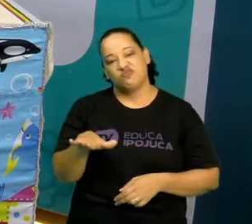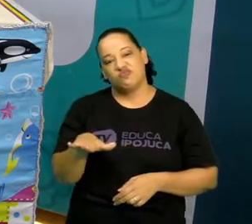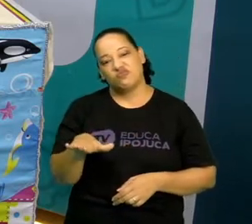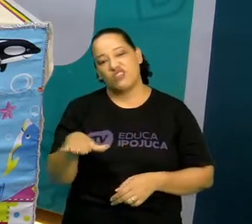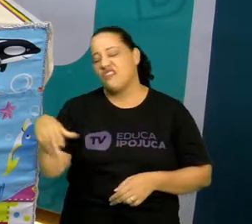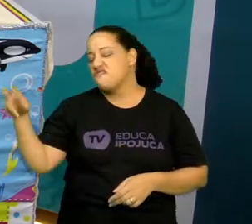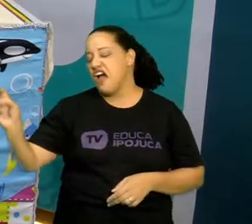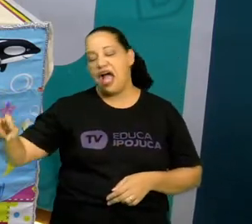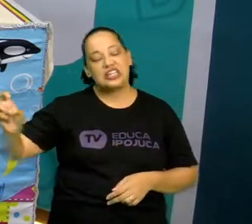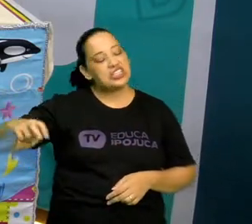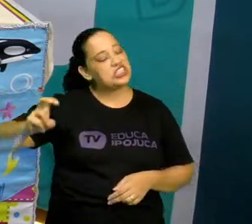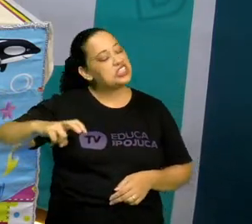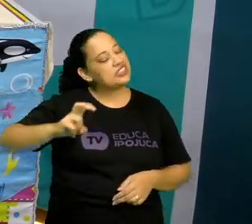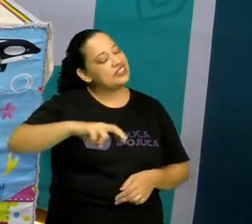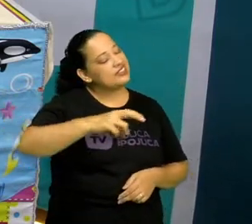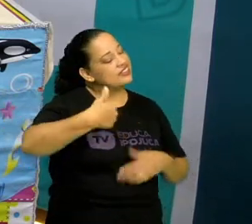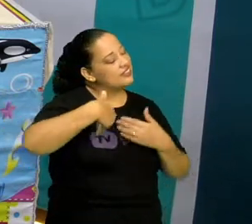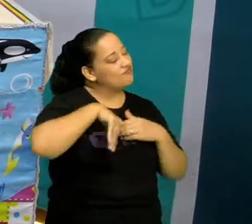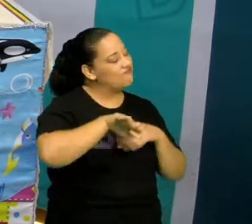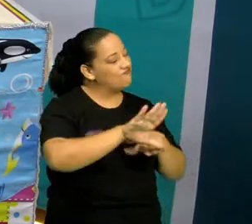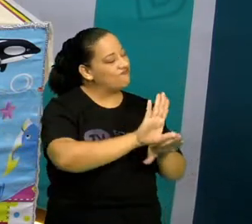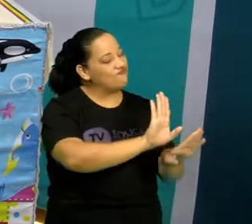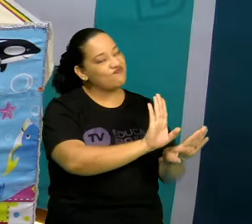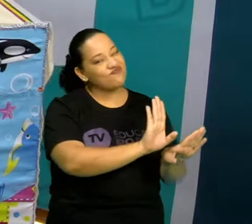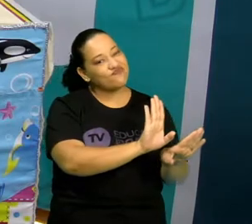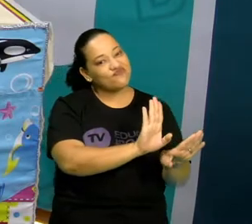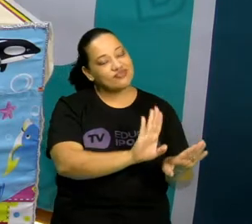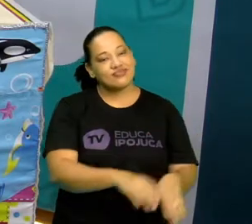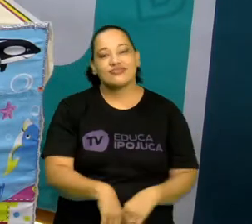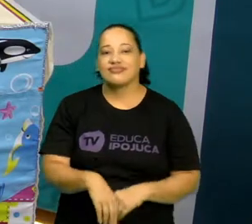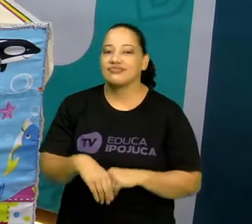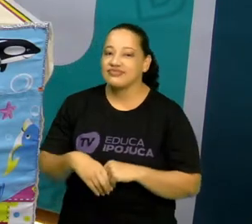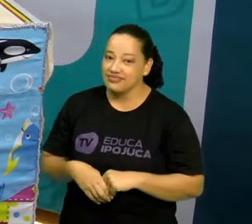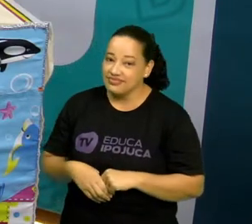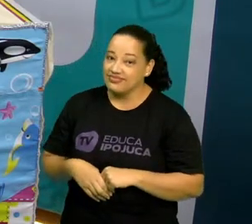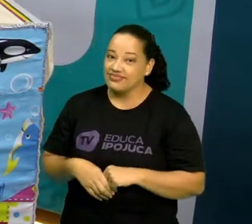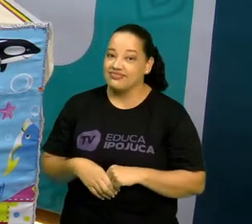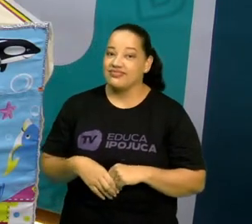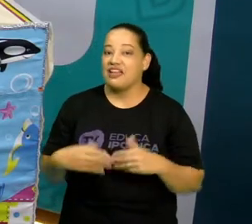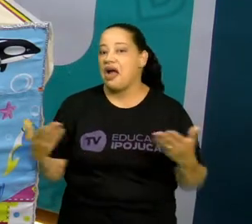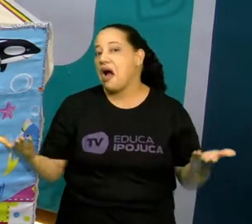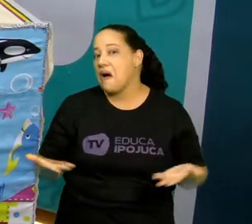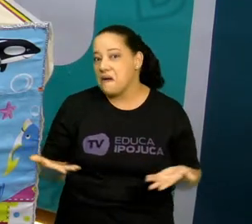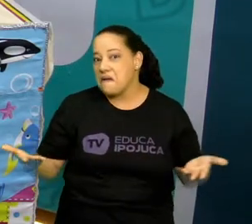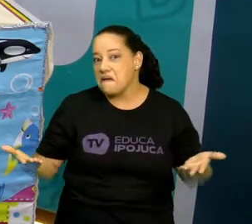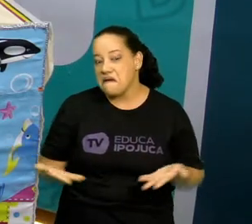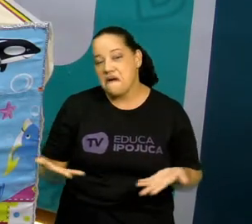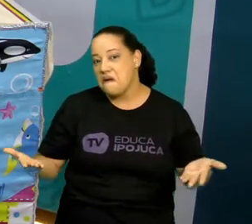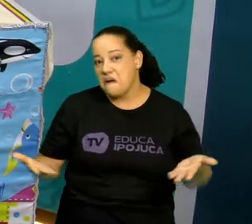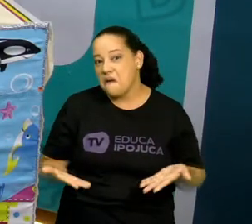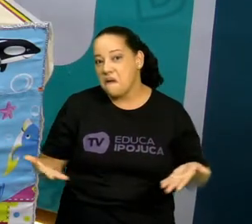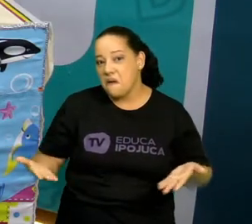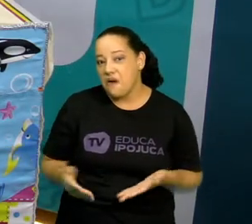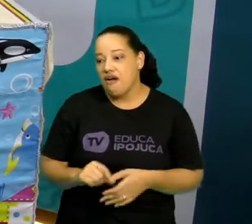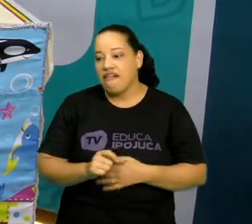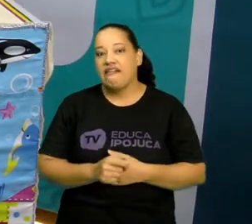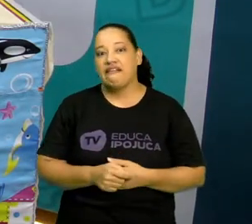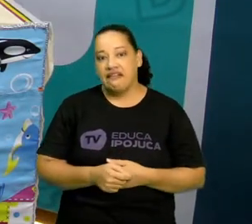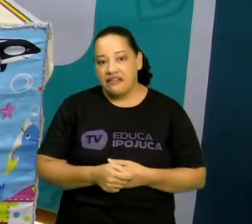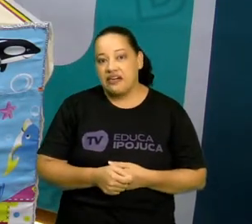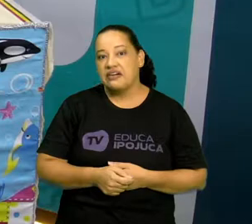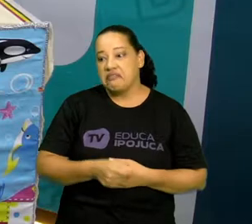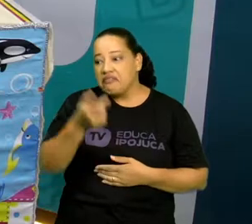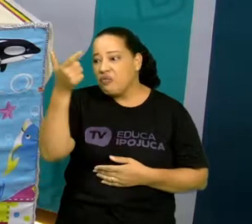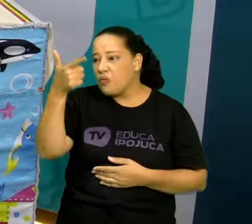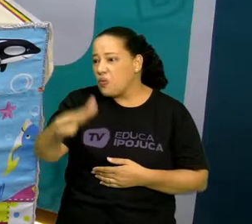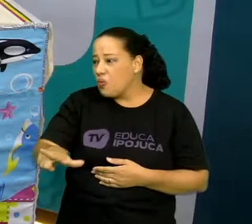vá andando, seu rapaz. E agora? Será que não vai aparecer